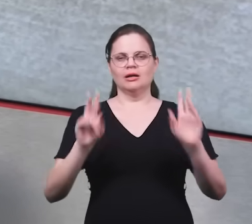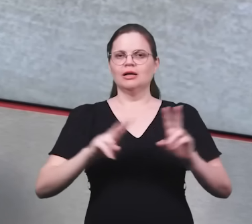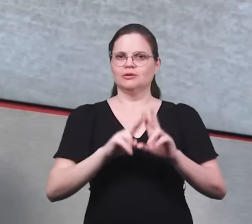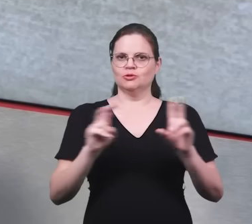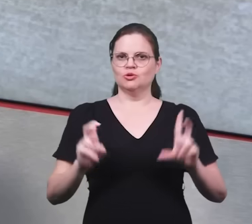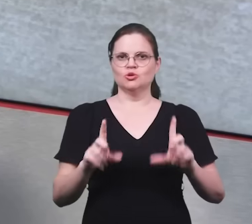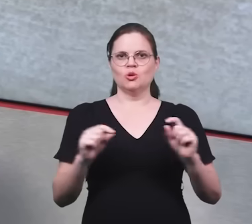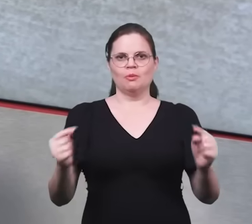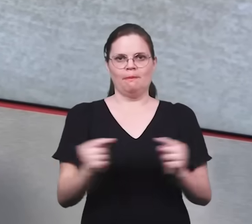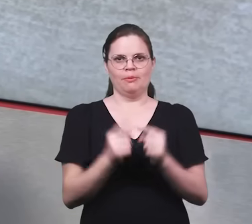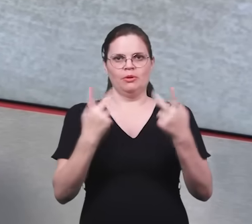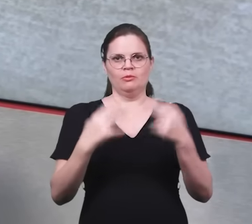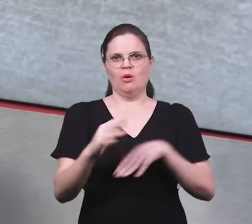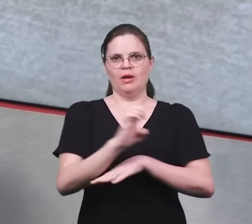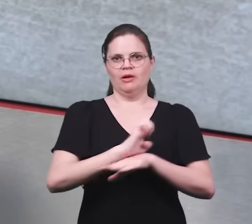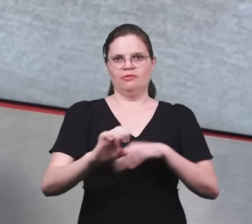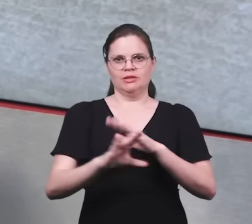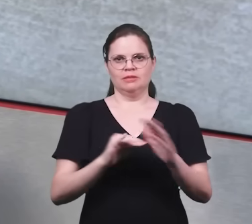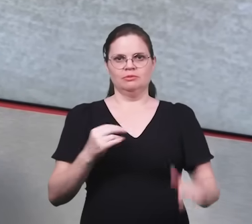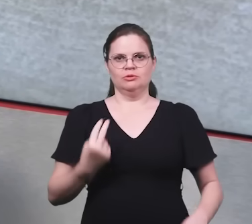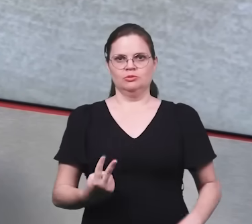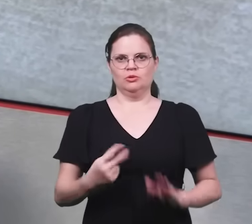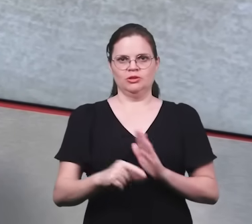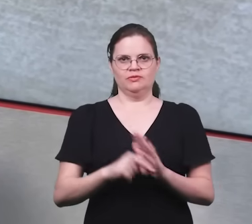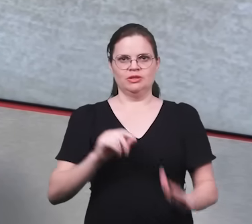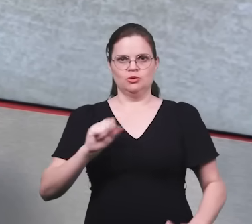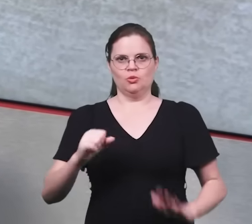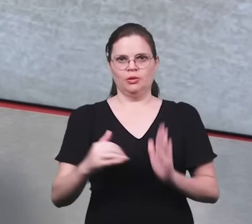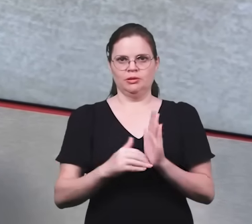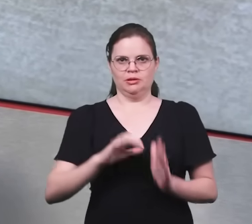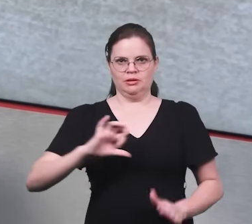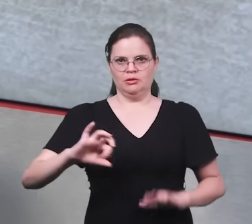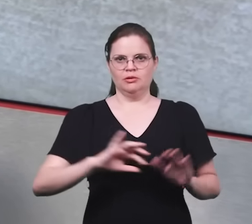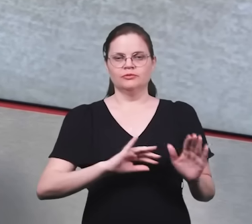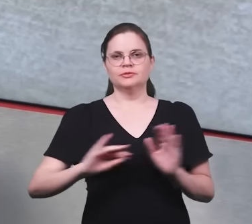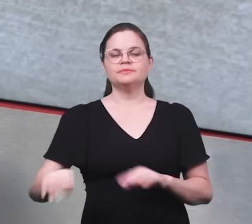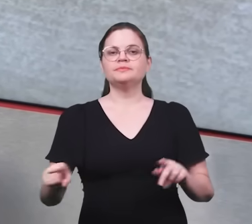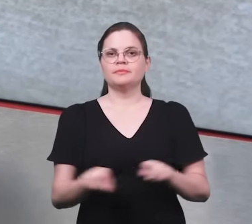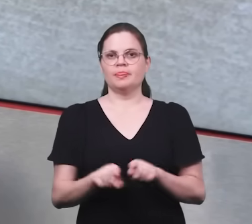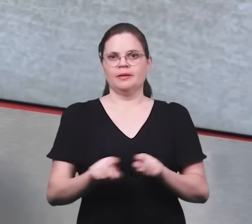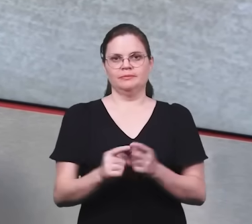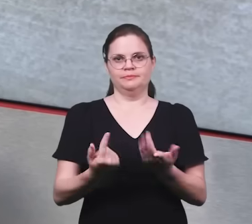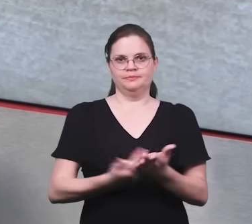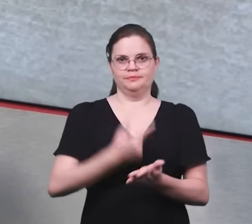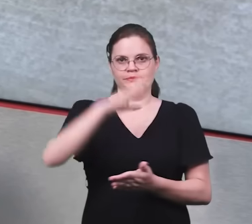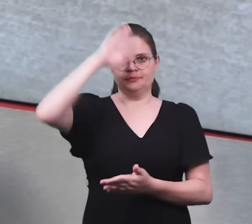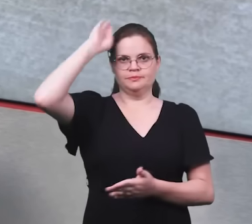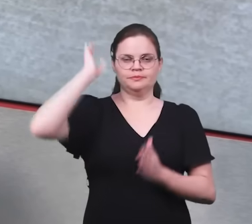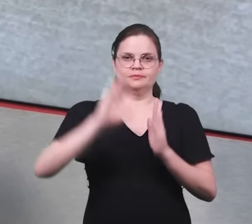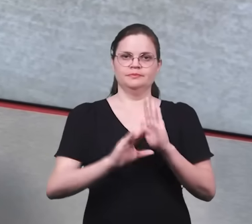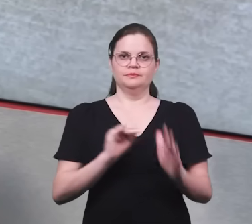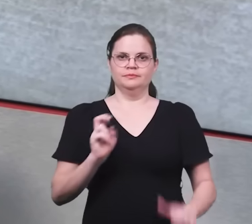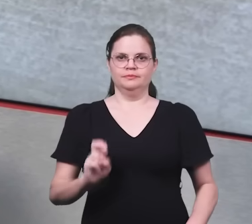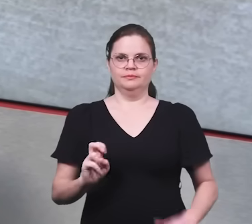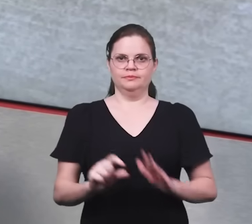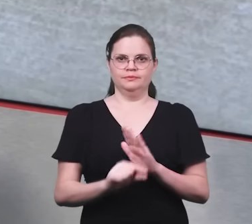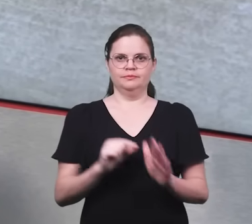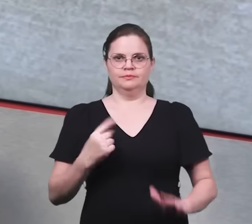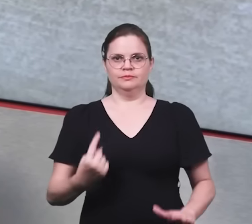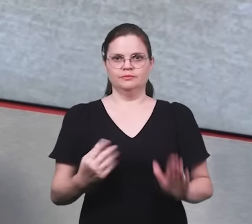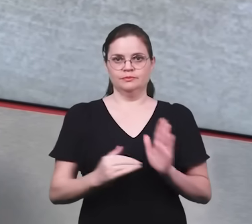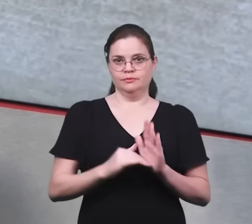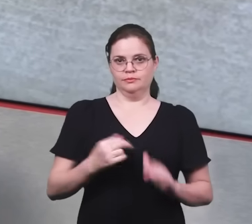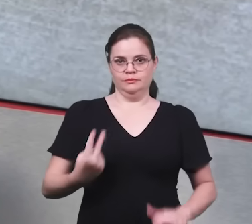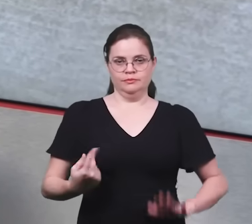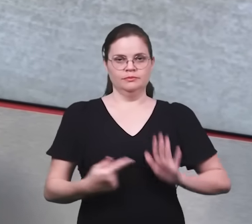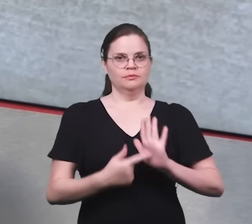mencionamos anteriormente. Ainda na carta aos Romanos, no capítulo 5, no versículo 1 e o versículo 2, olha o